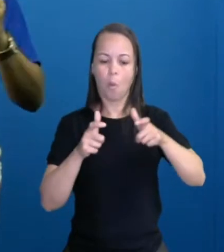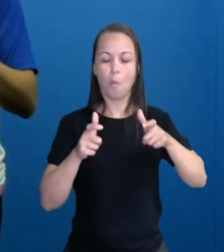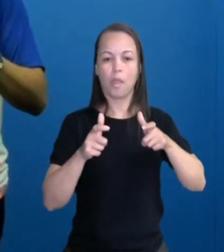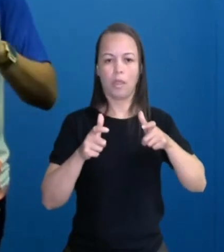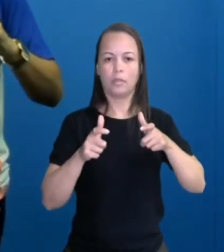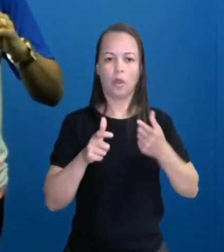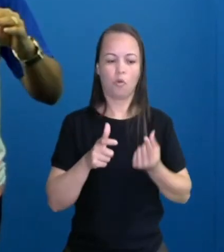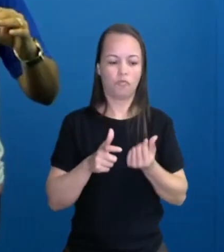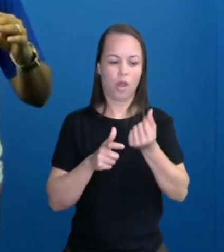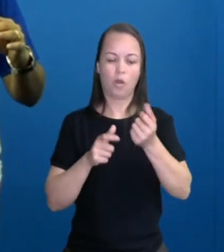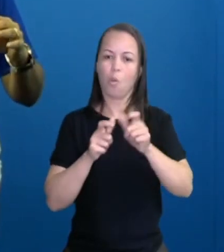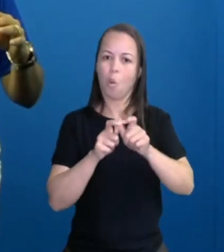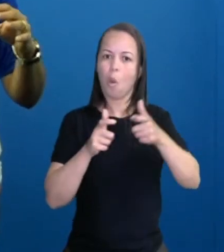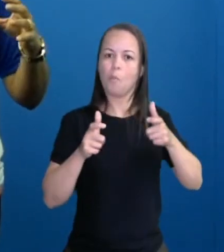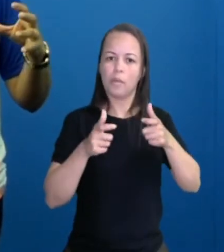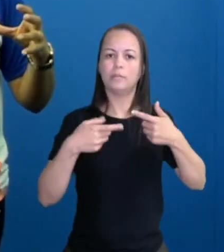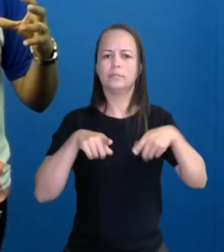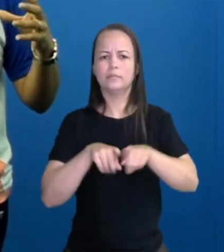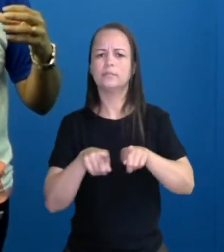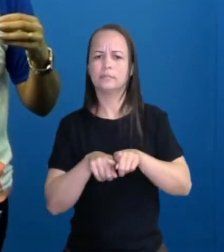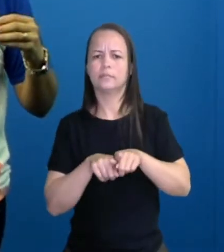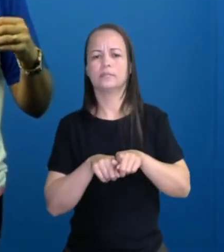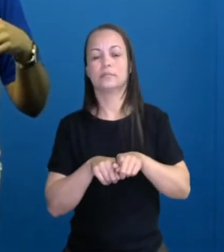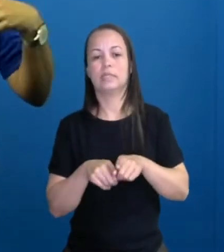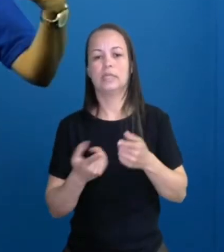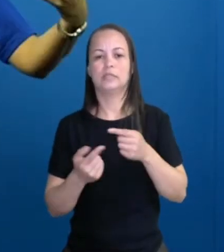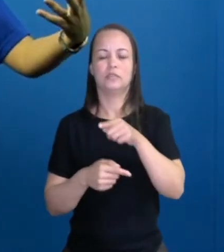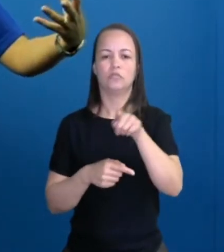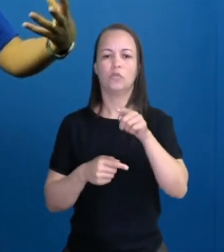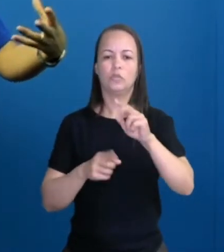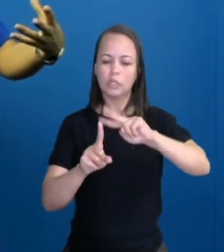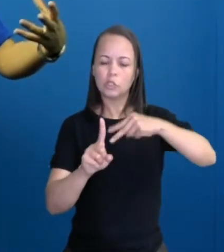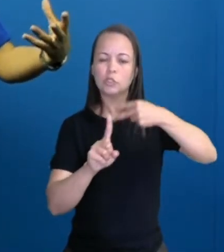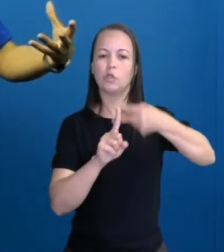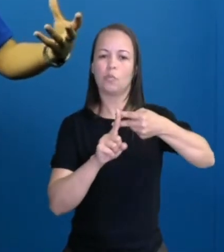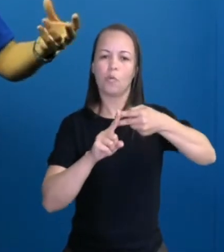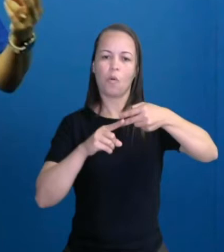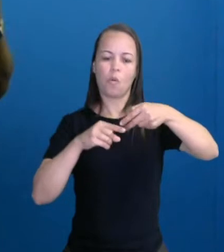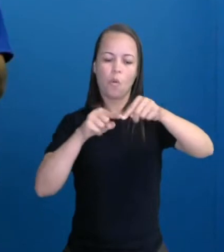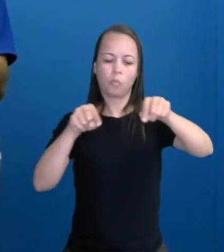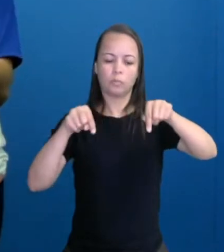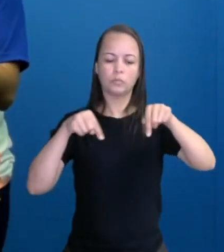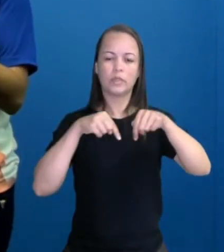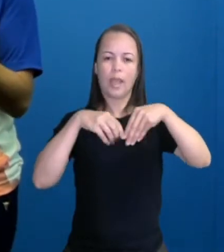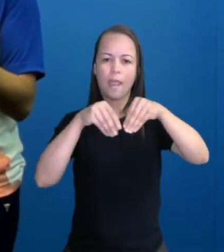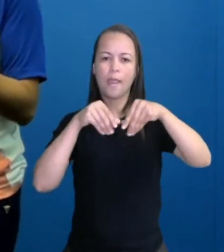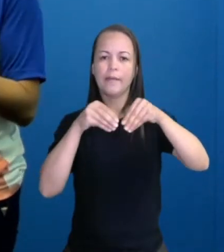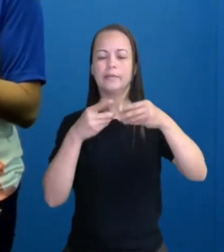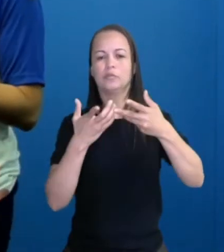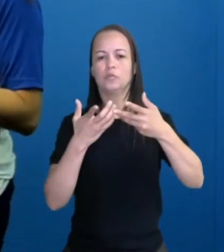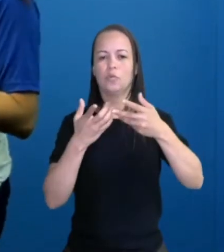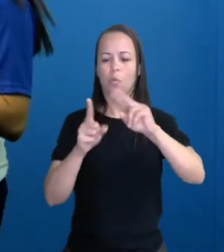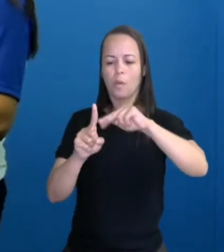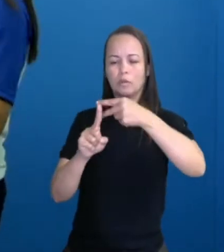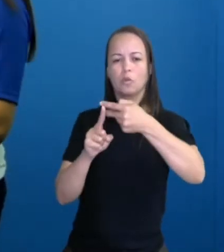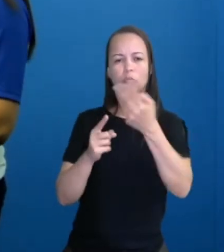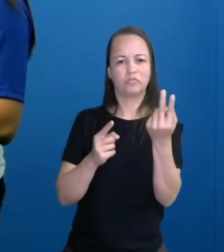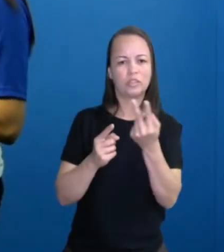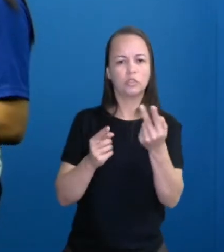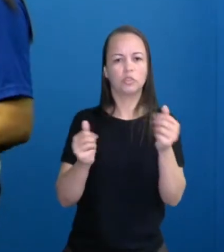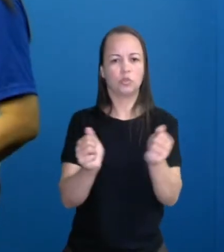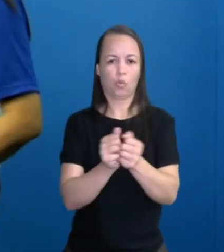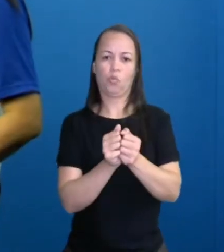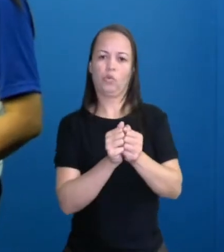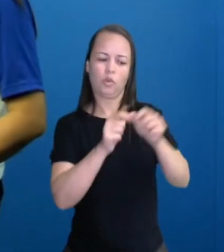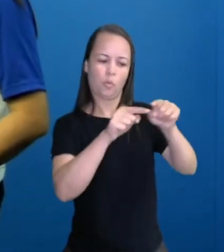proporcionalmente, né? Se você dobrou o tamanho do terreno, o preço também vai dobrar, como se estivesse pegando 2 lotes aí e